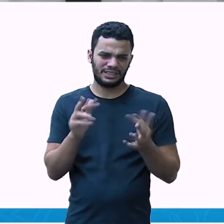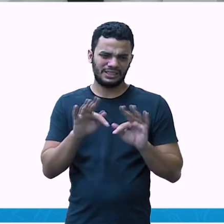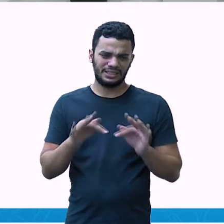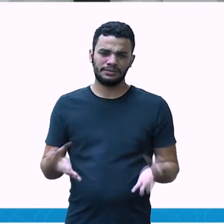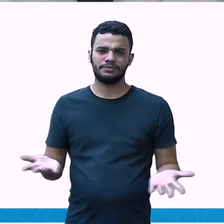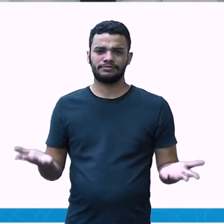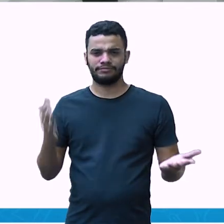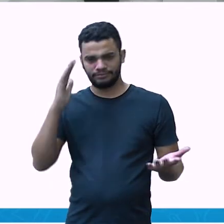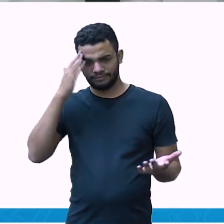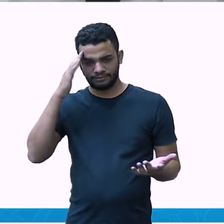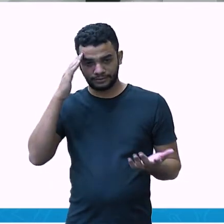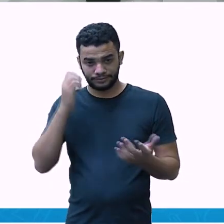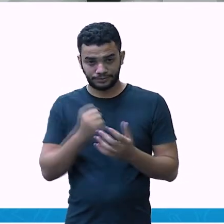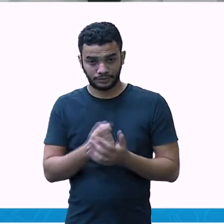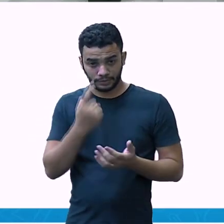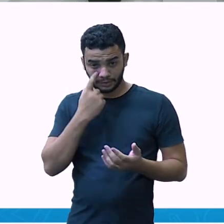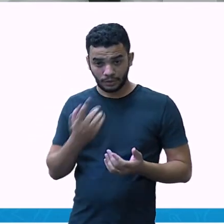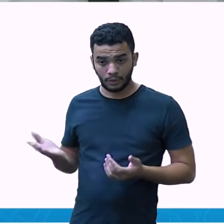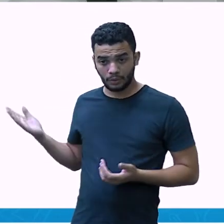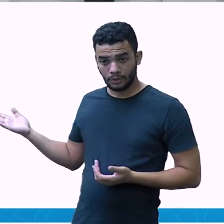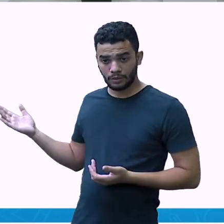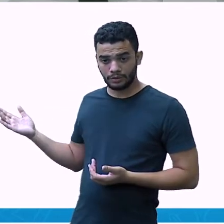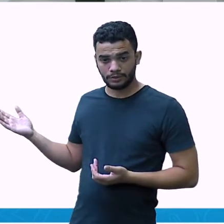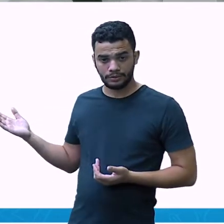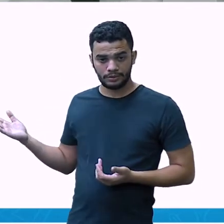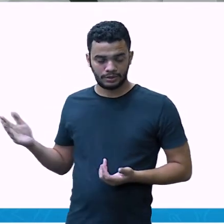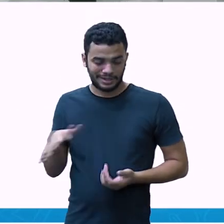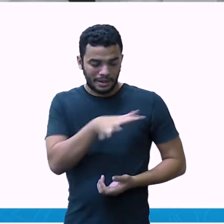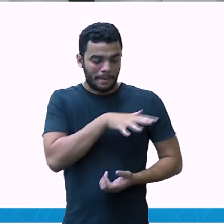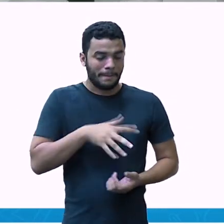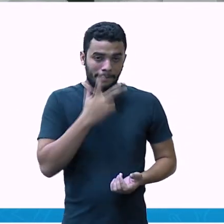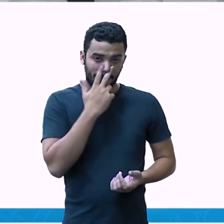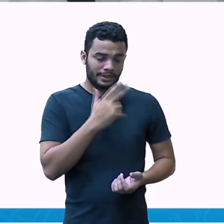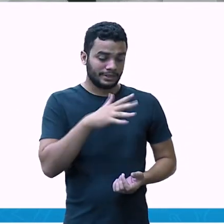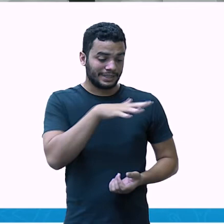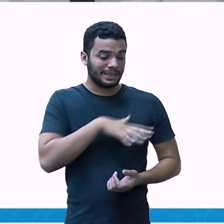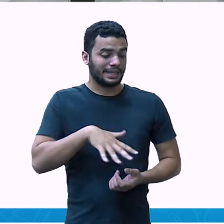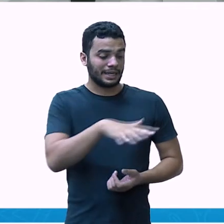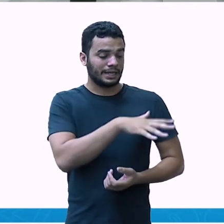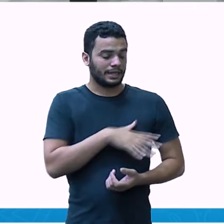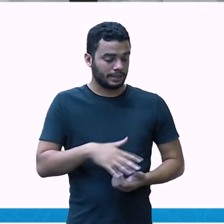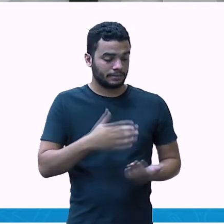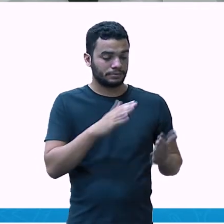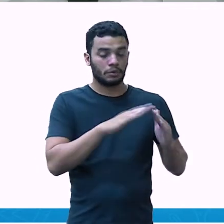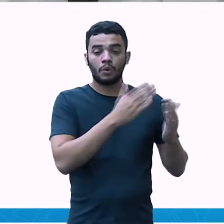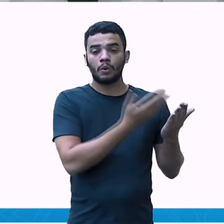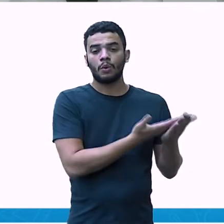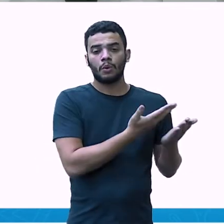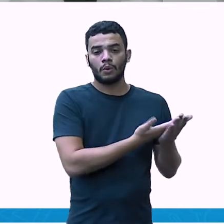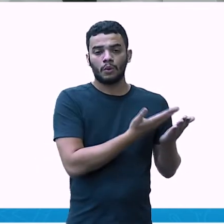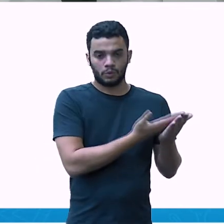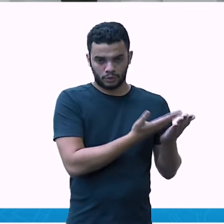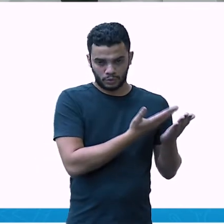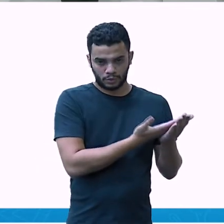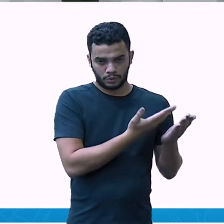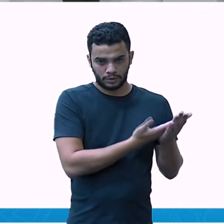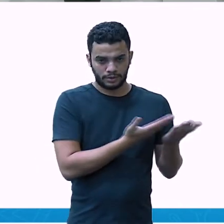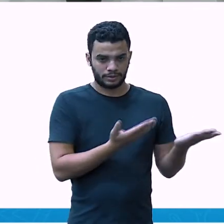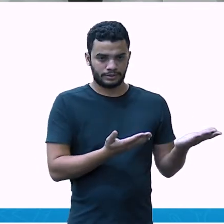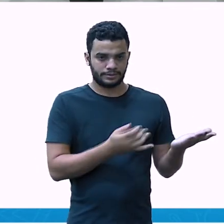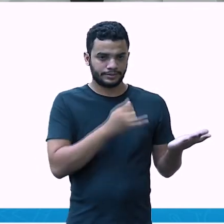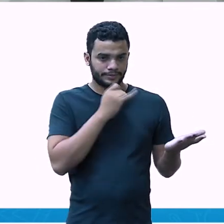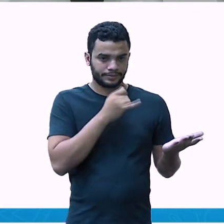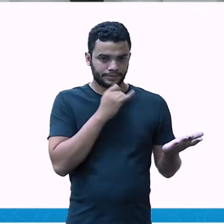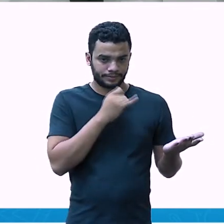tem a ver com algum cenário escolar, certo? Próximo, muito atrativo. Imagine